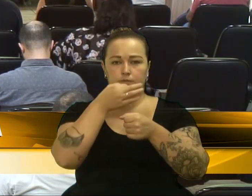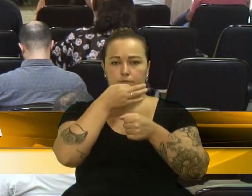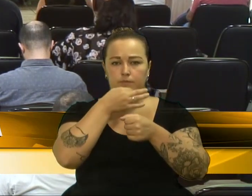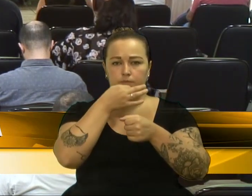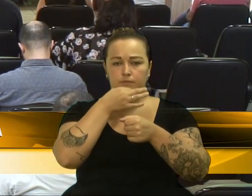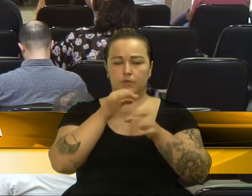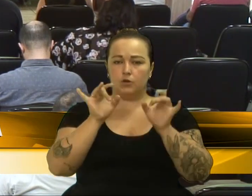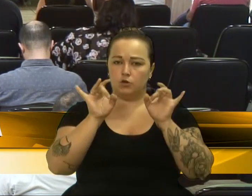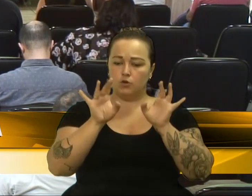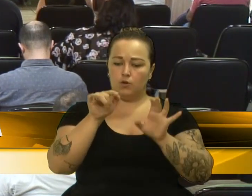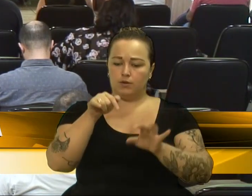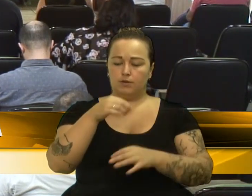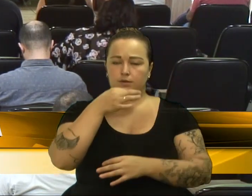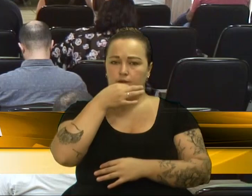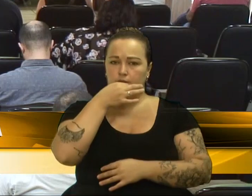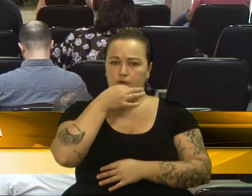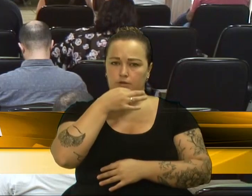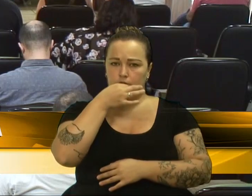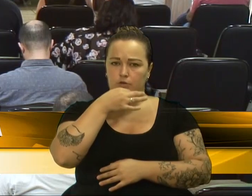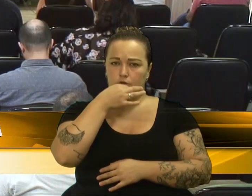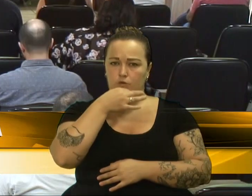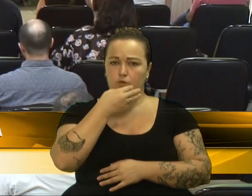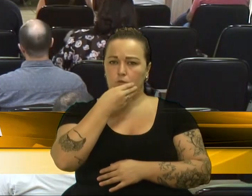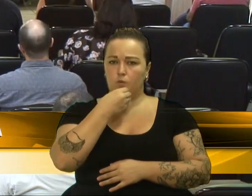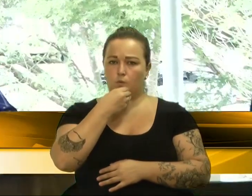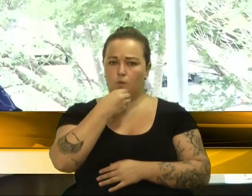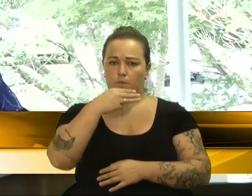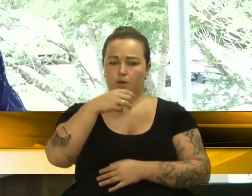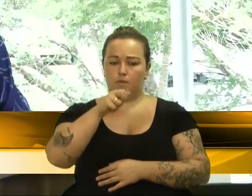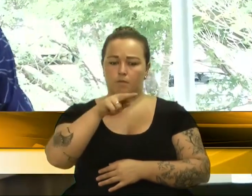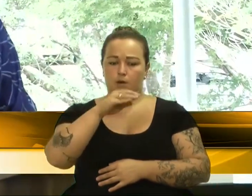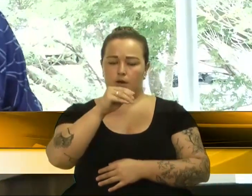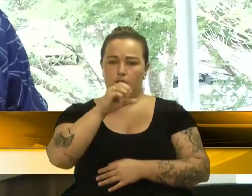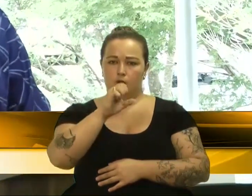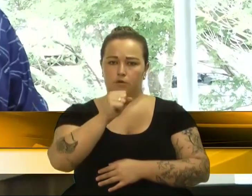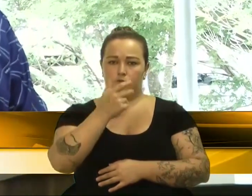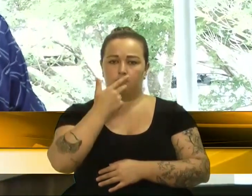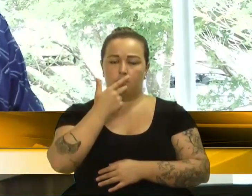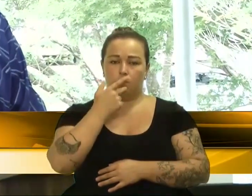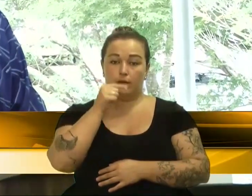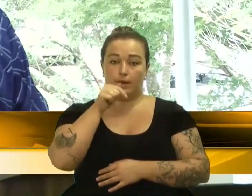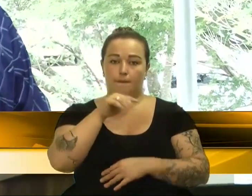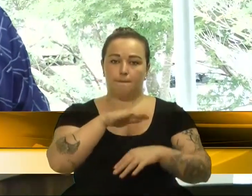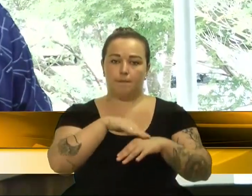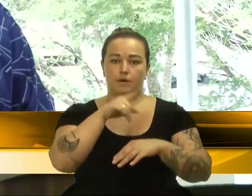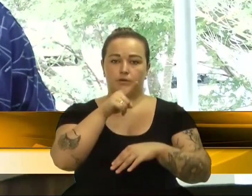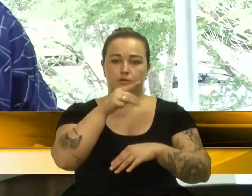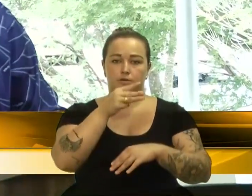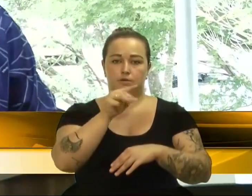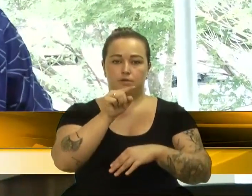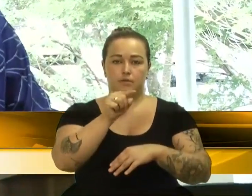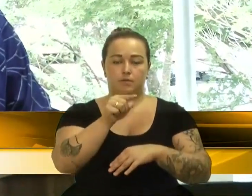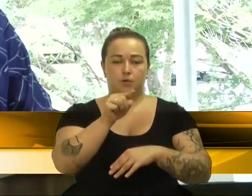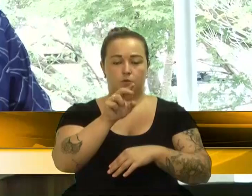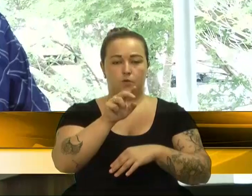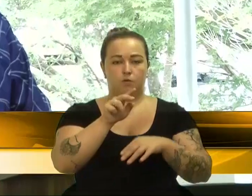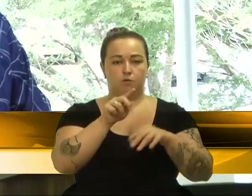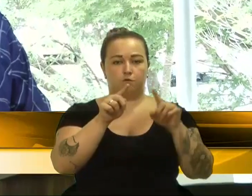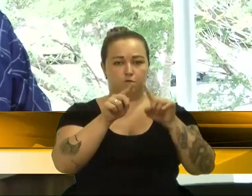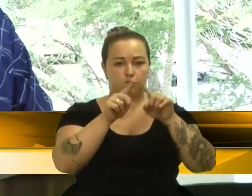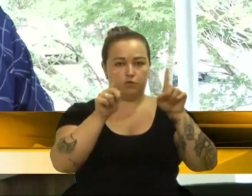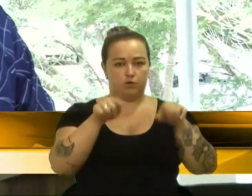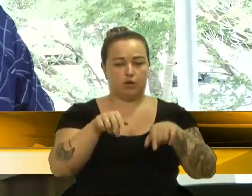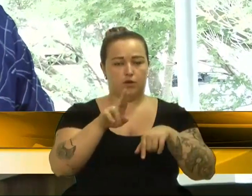Só em Caxias do Sul, segundo Marcos Vinícius, são mais de 13 mil usuários, senhor presidente.